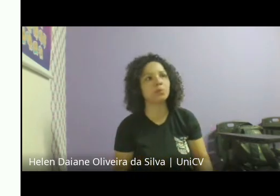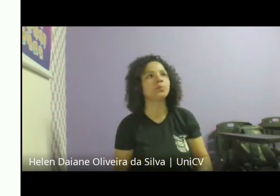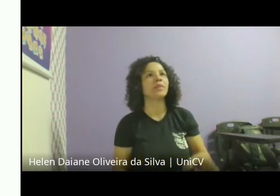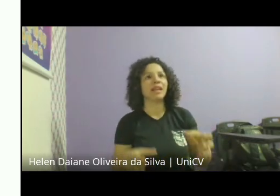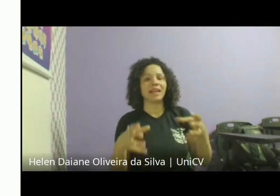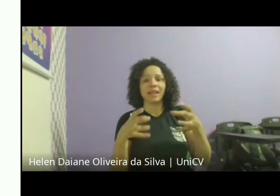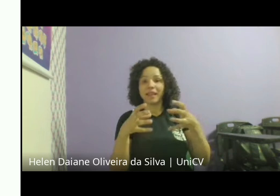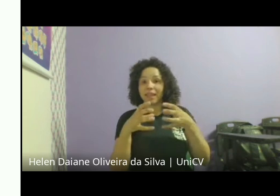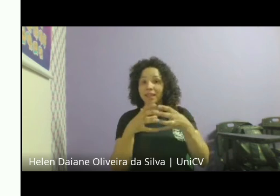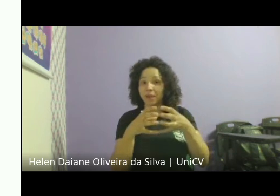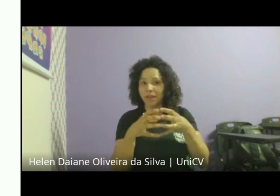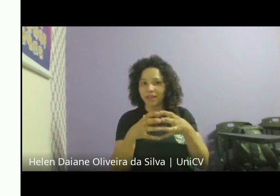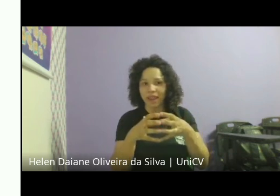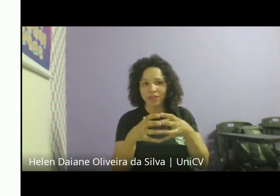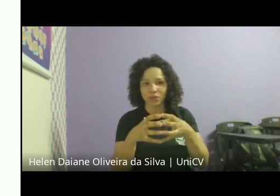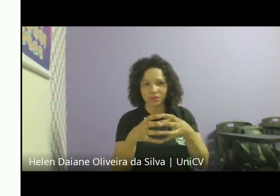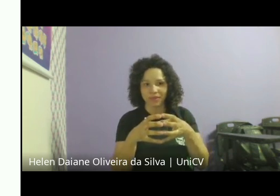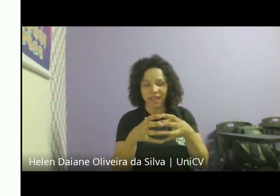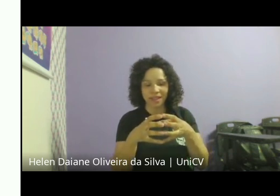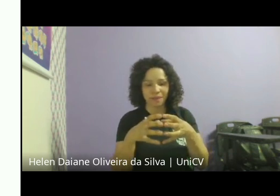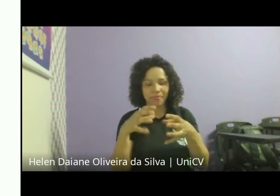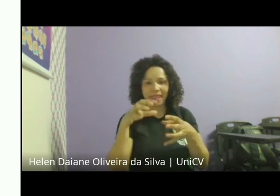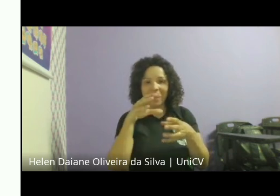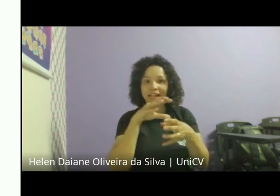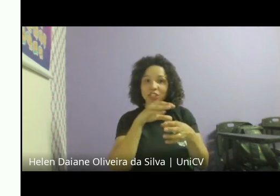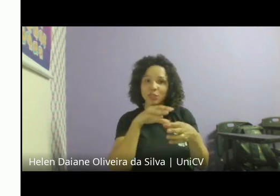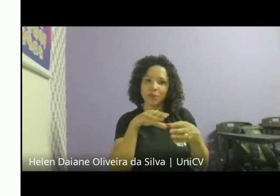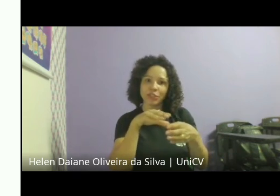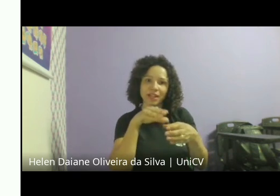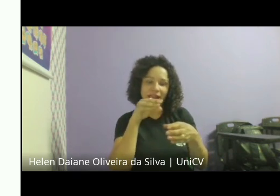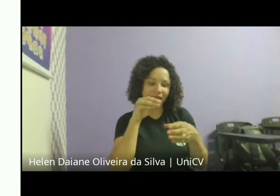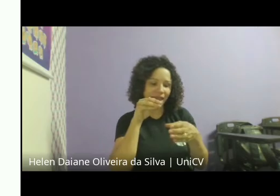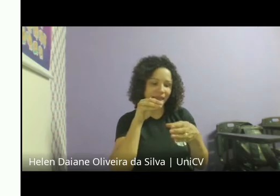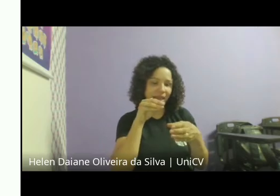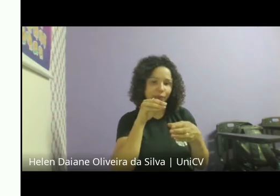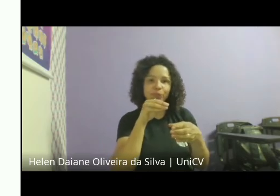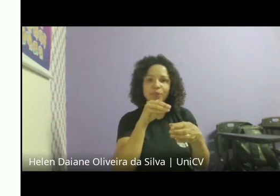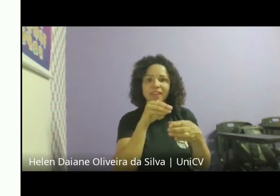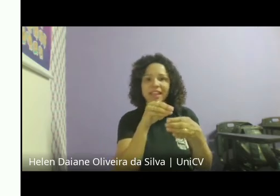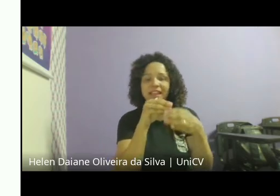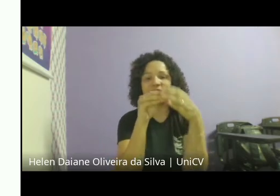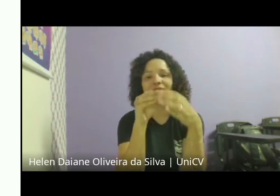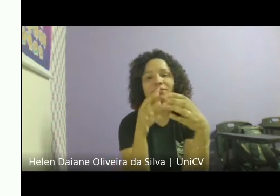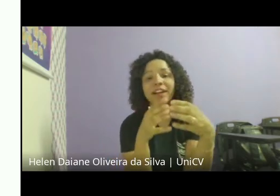oralizados. Então, ali dentro, né, a gente pode ter